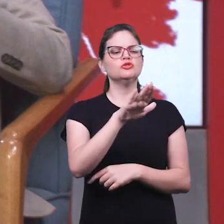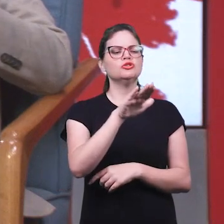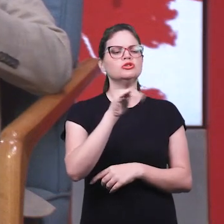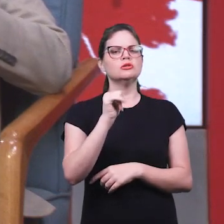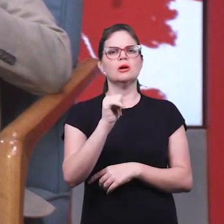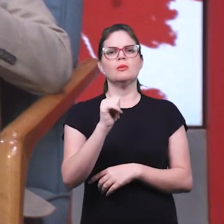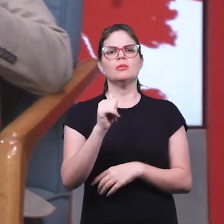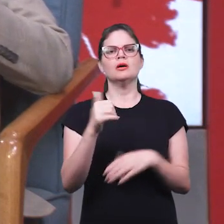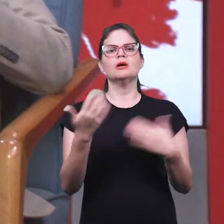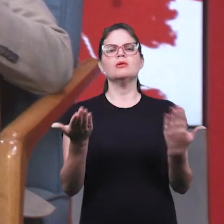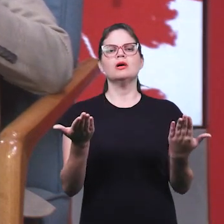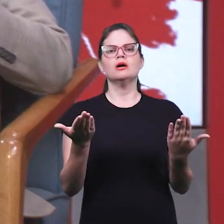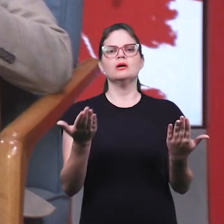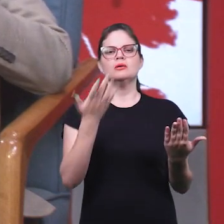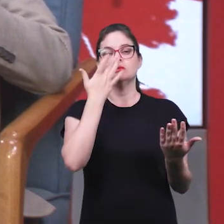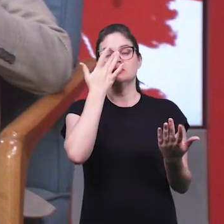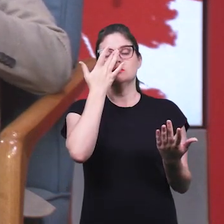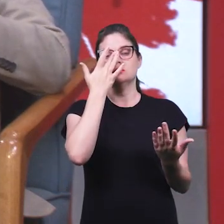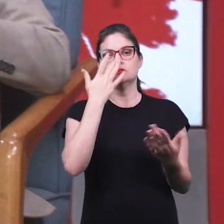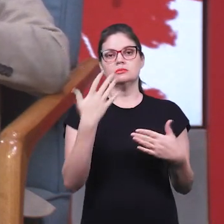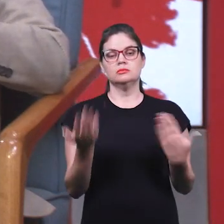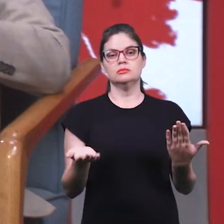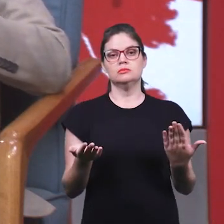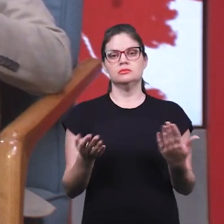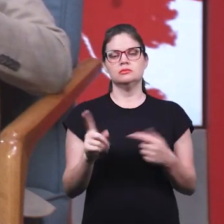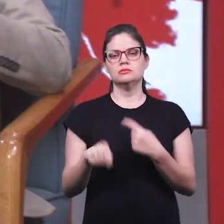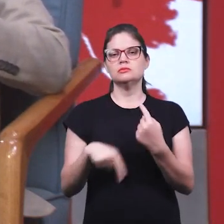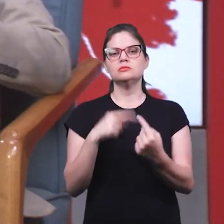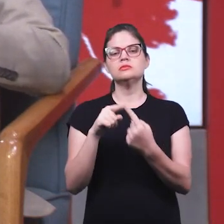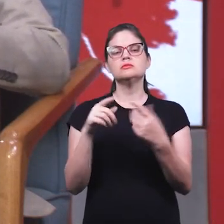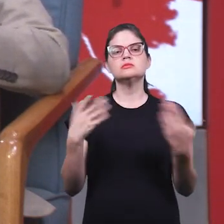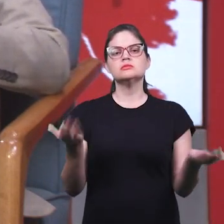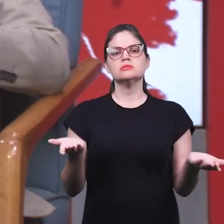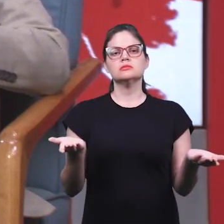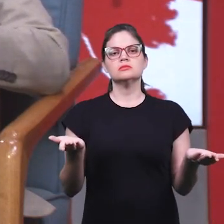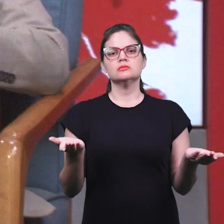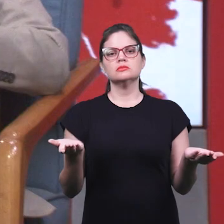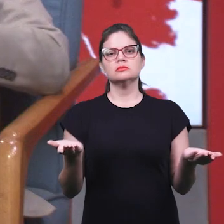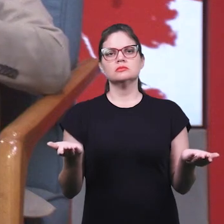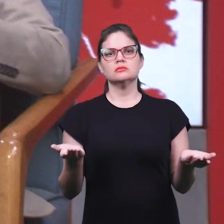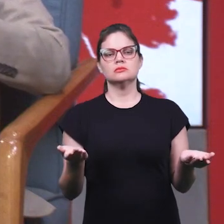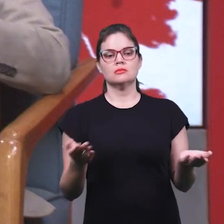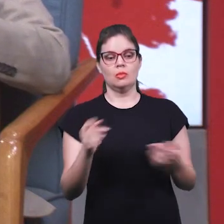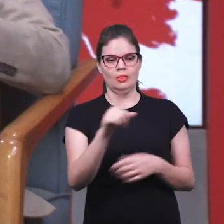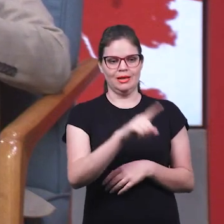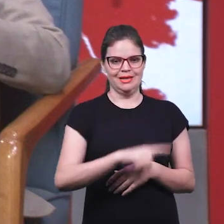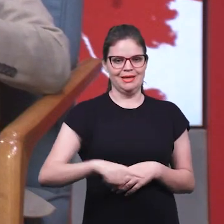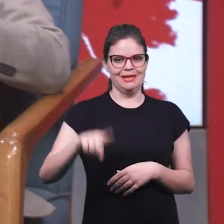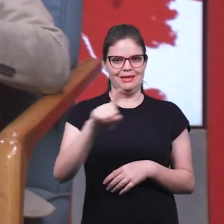finalidade? A finalidade dos diáconos foi que eles